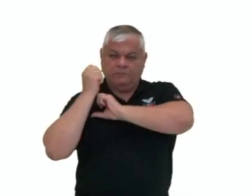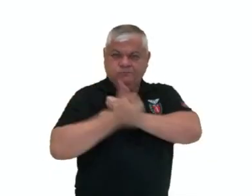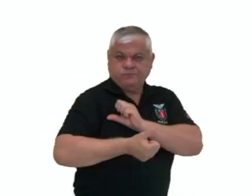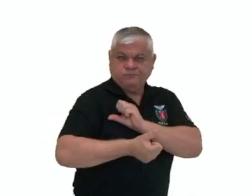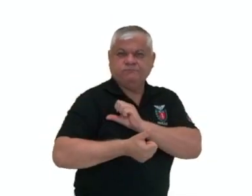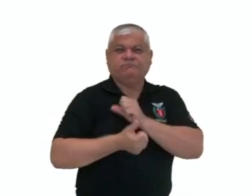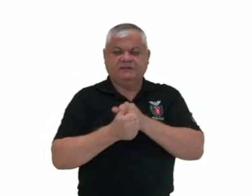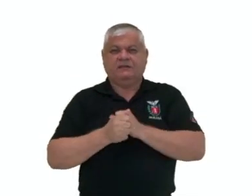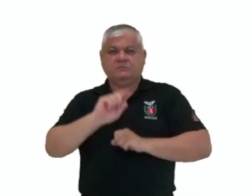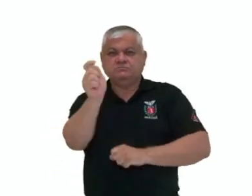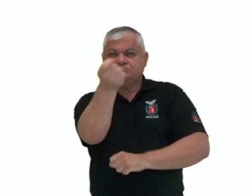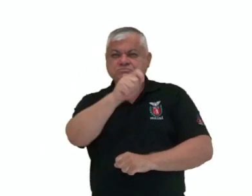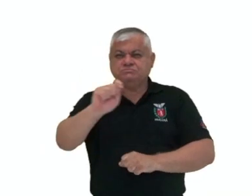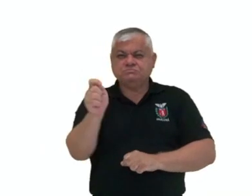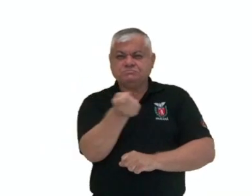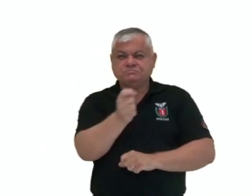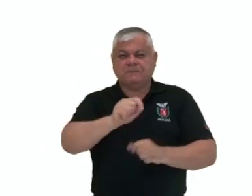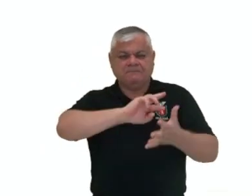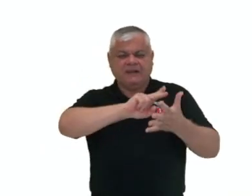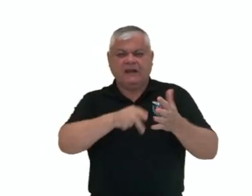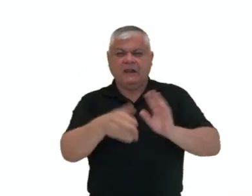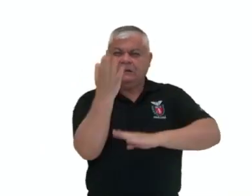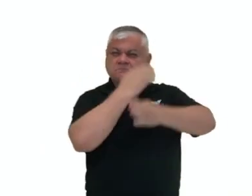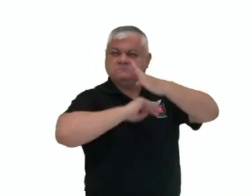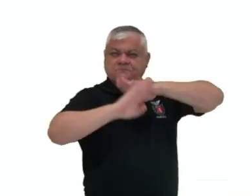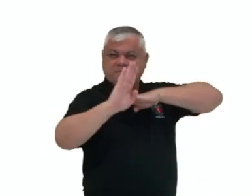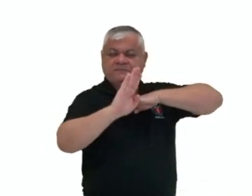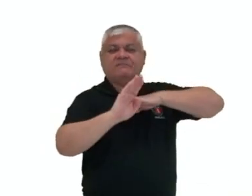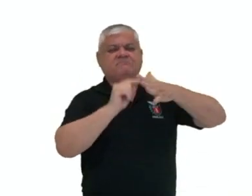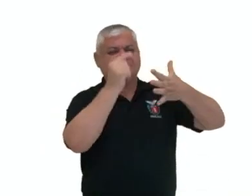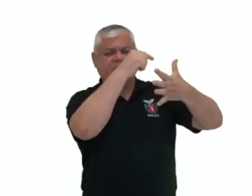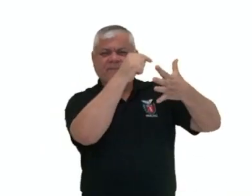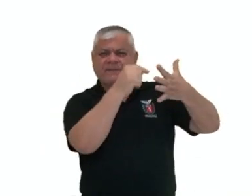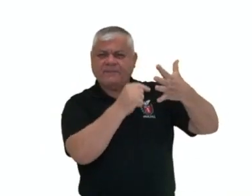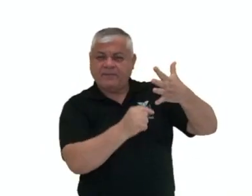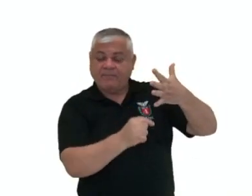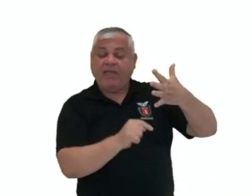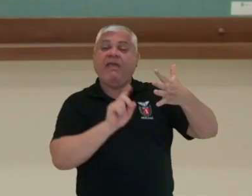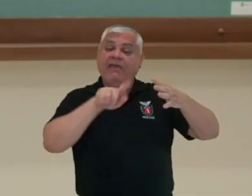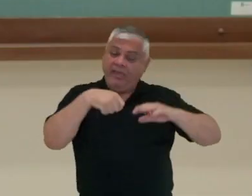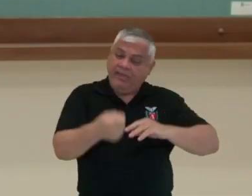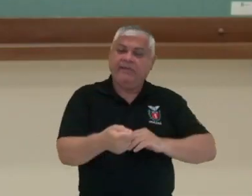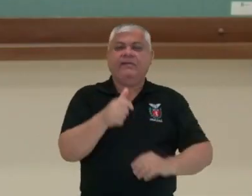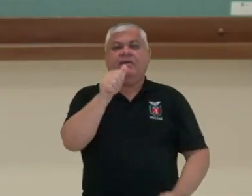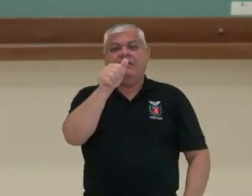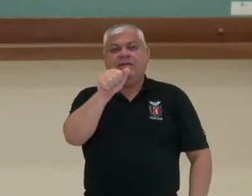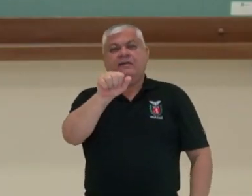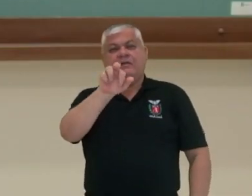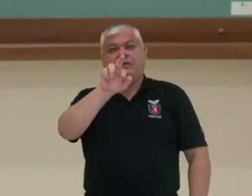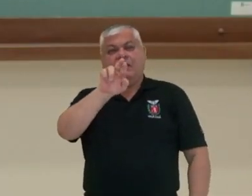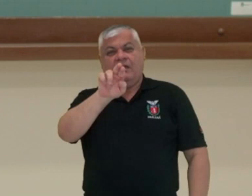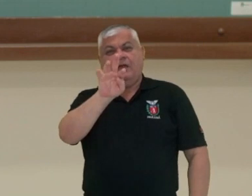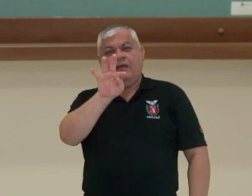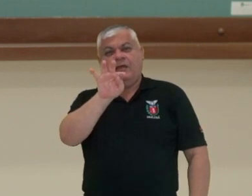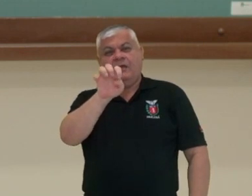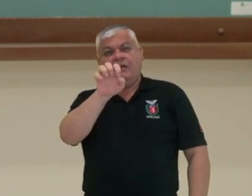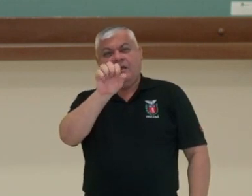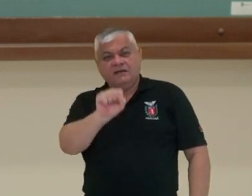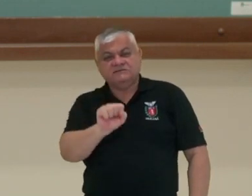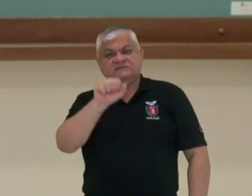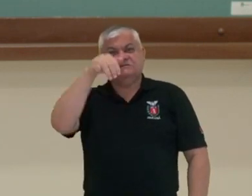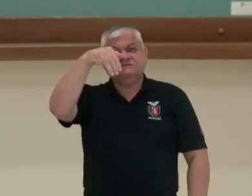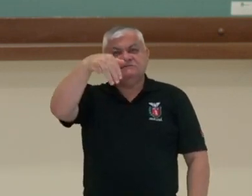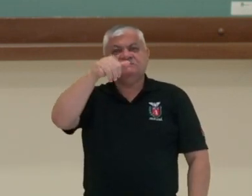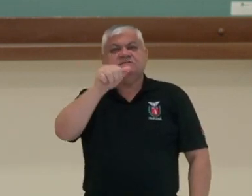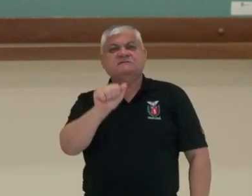a esgrima, dentre outros, são exemplos dessas artes marciais, que surgiram inicialmente como uma